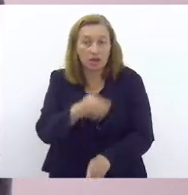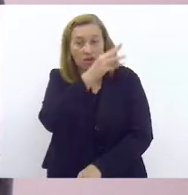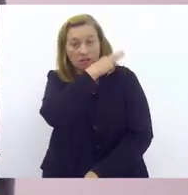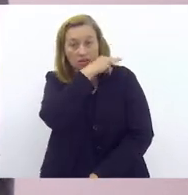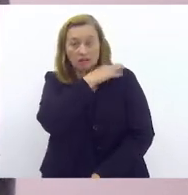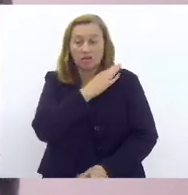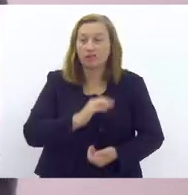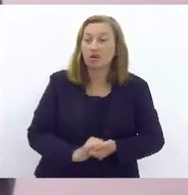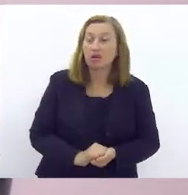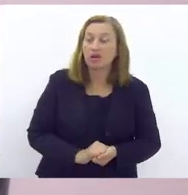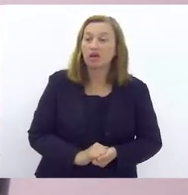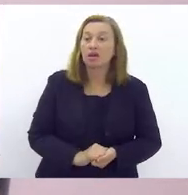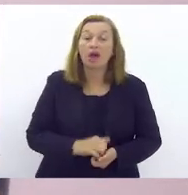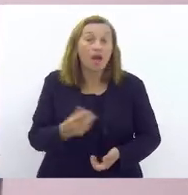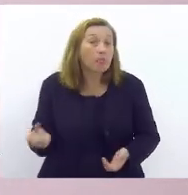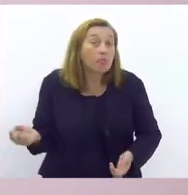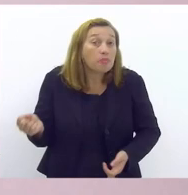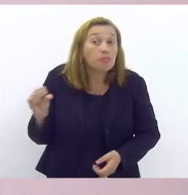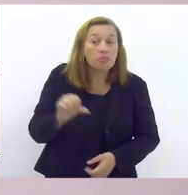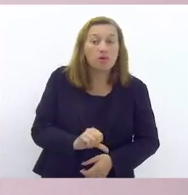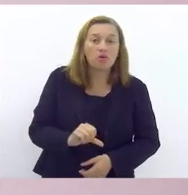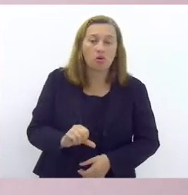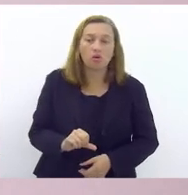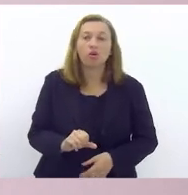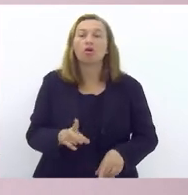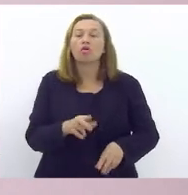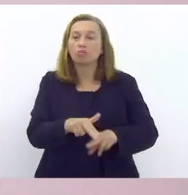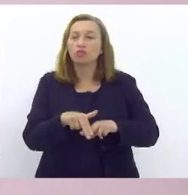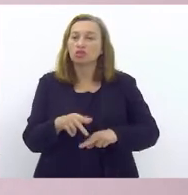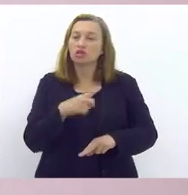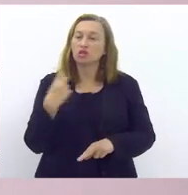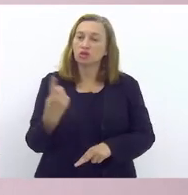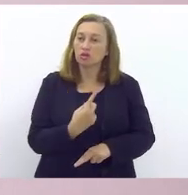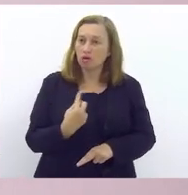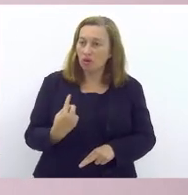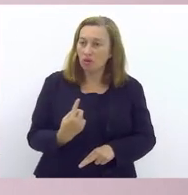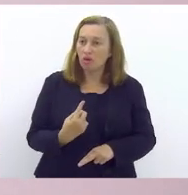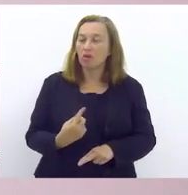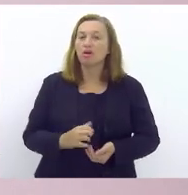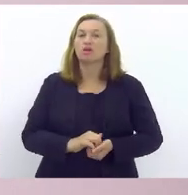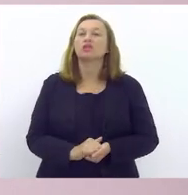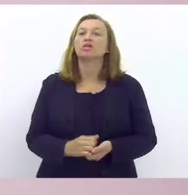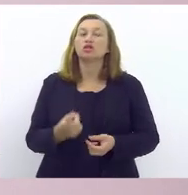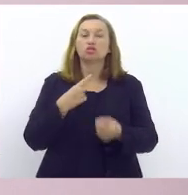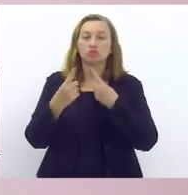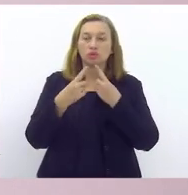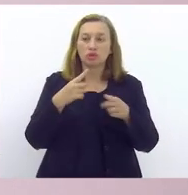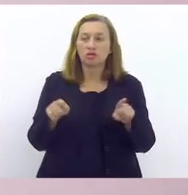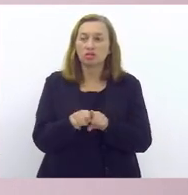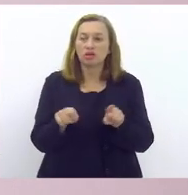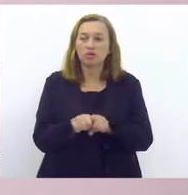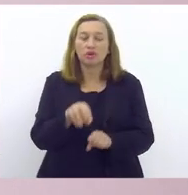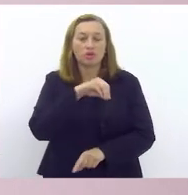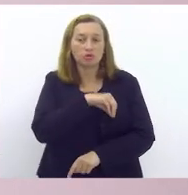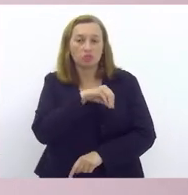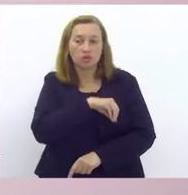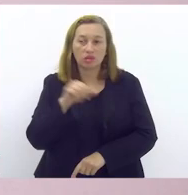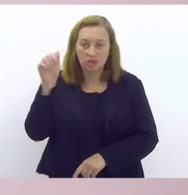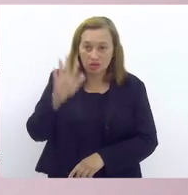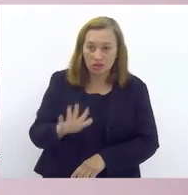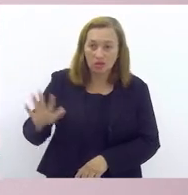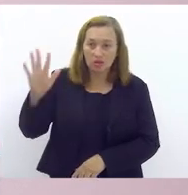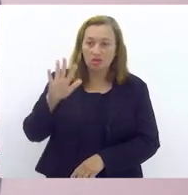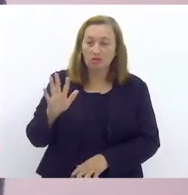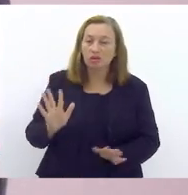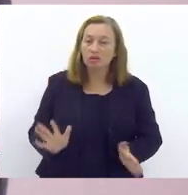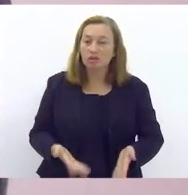ou seja, é pior ainda. E por isso é que nós, do Simpro Rio, estamos levando esse debate também do piso nacional para